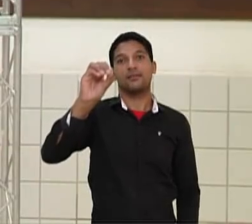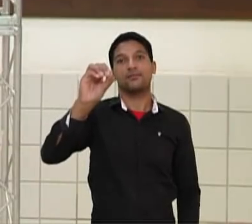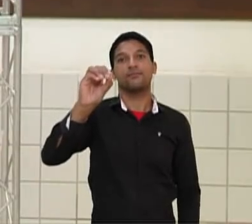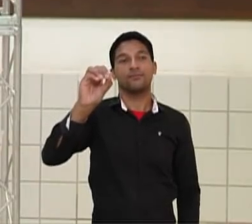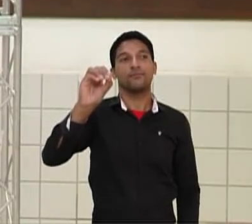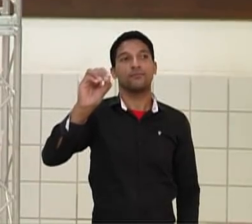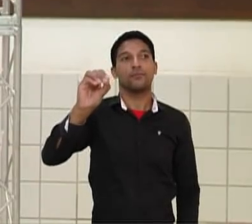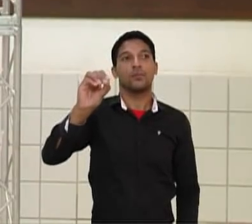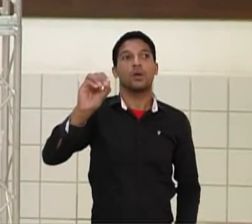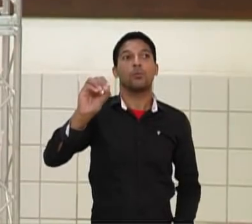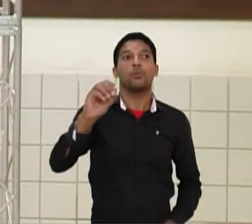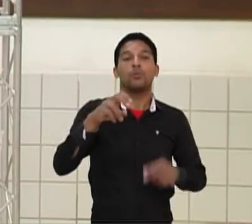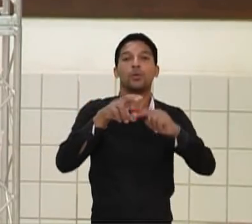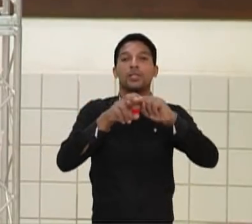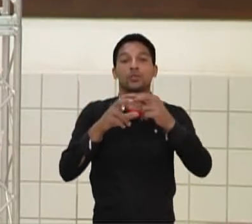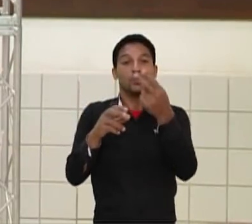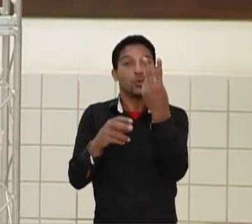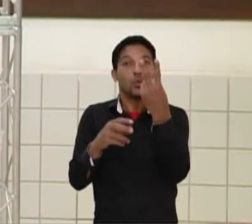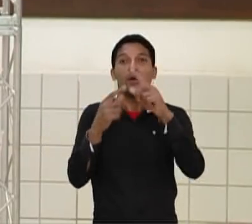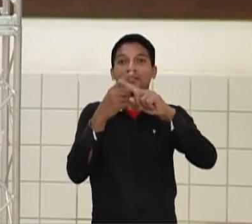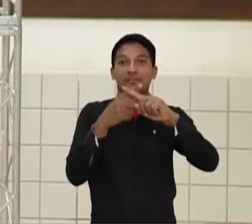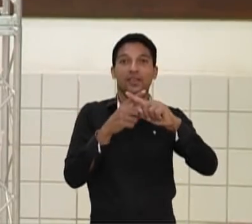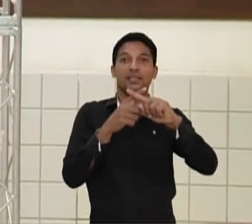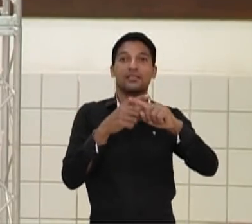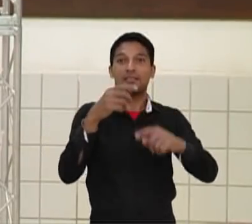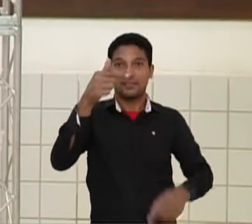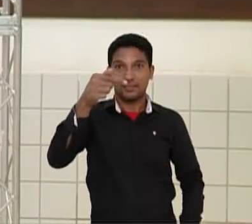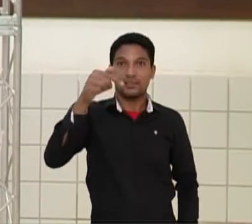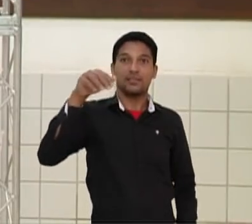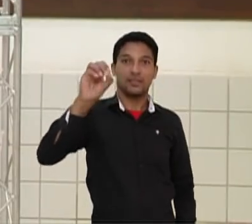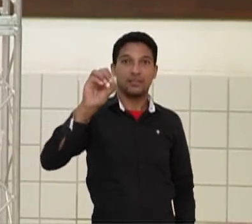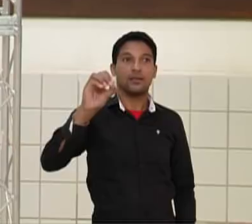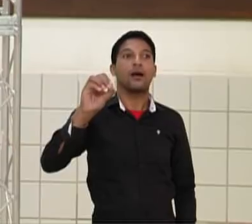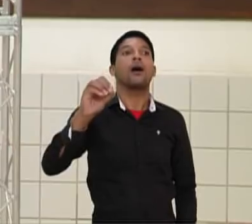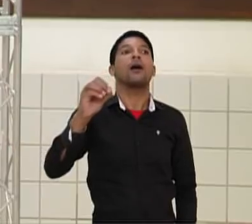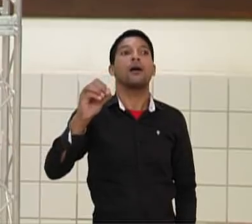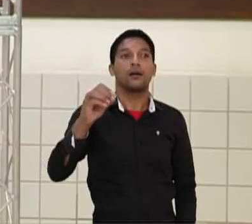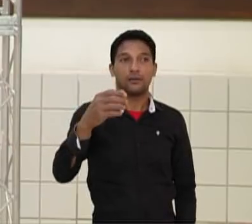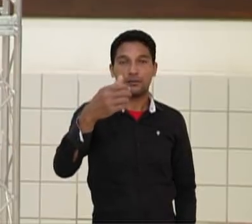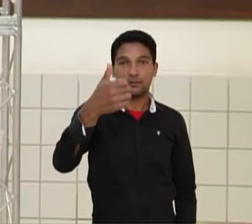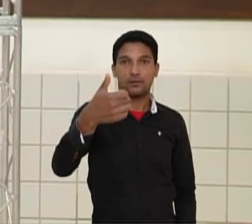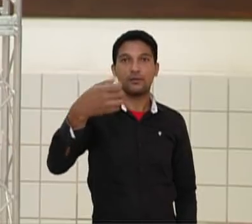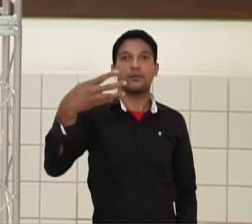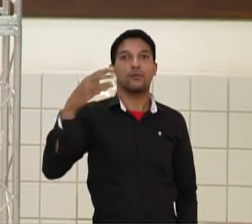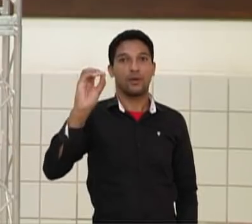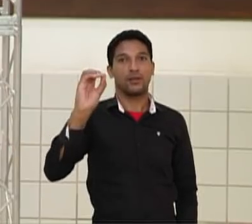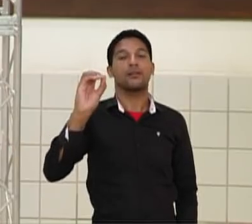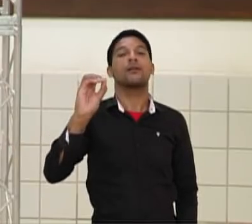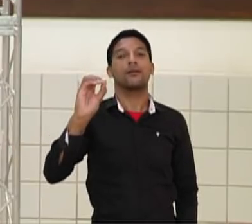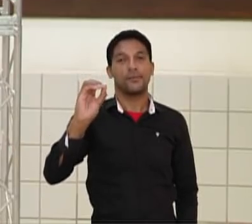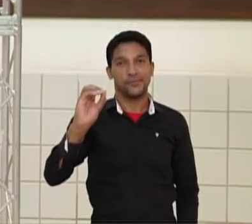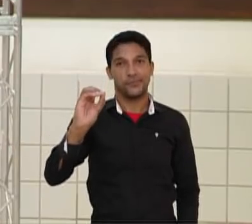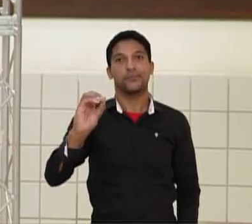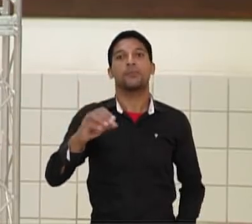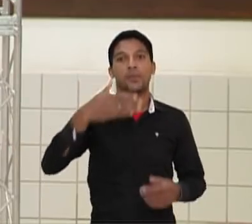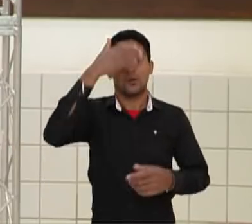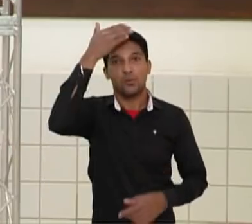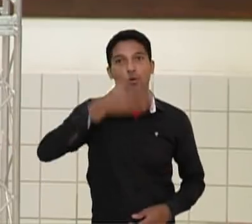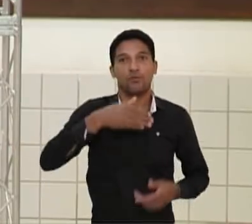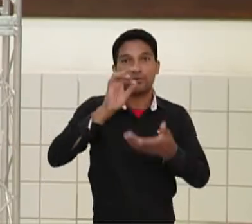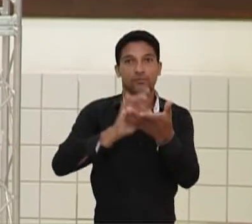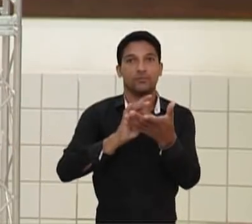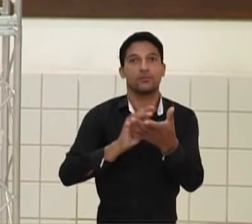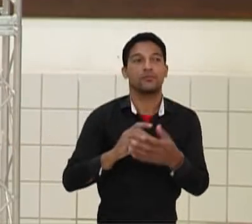Essa coisa de você pegar o x e substituir o valor que você tinha antes da figura é essencial. Por quê? Porque no exercício eu pedi